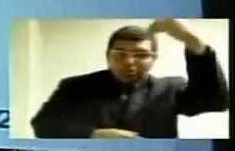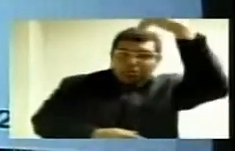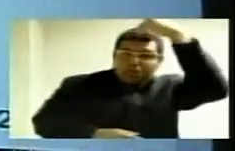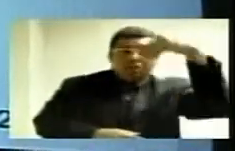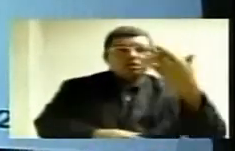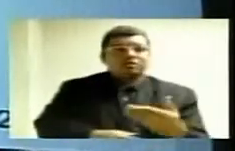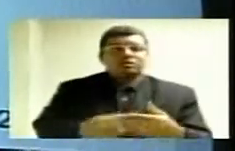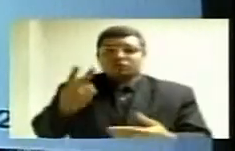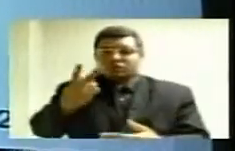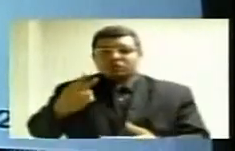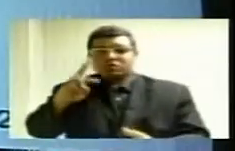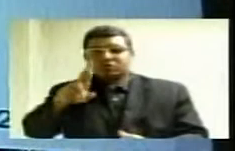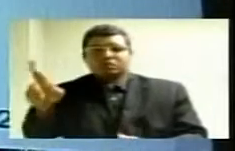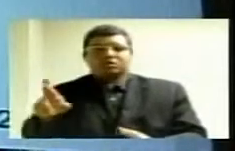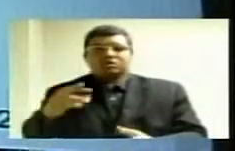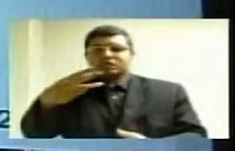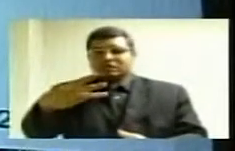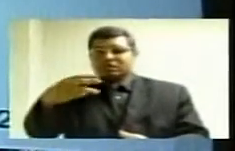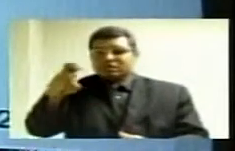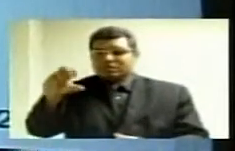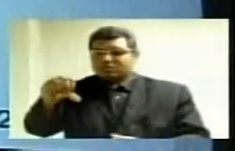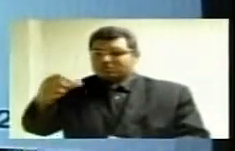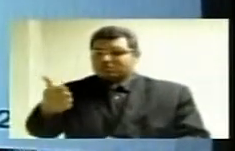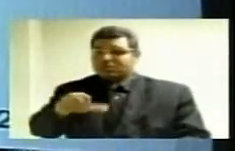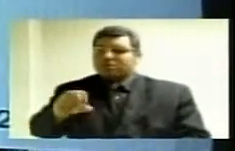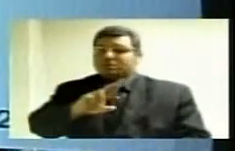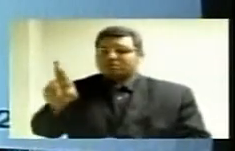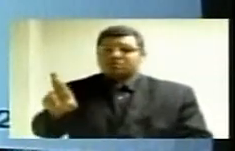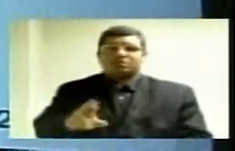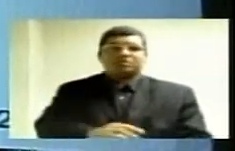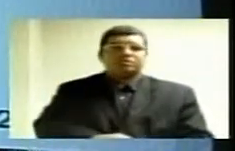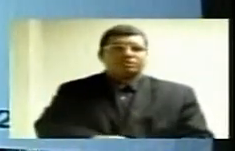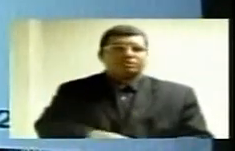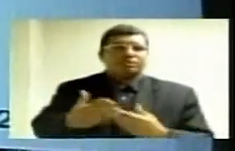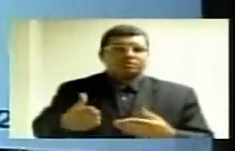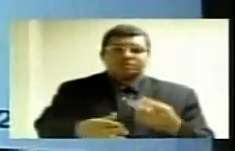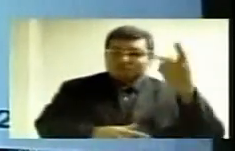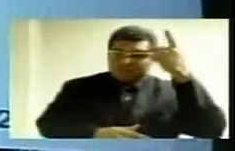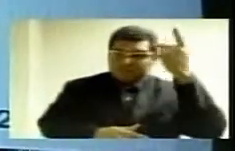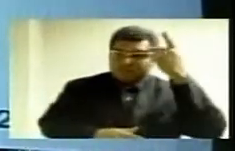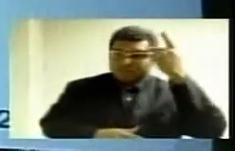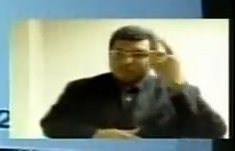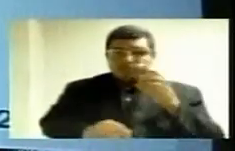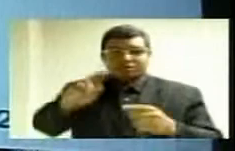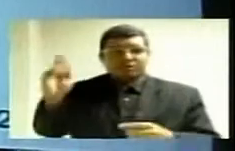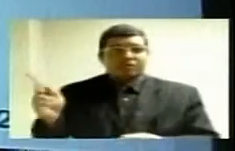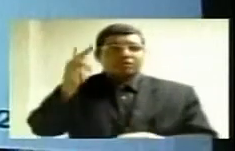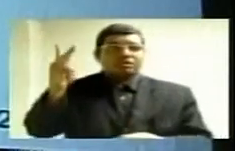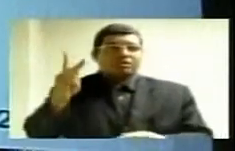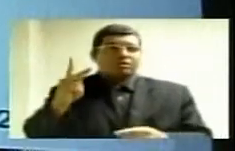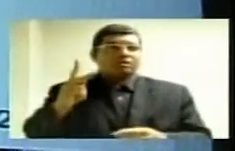amarelo, 2 bilhões 351 milhões de reais. E São Paulo, um